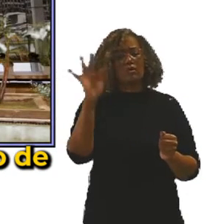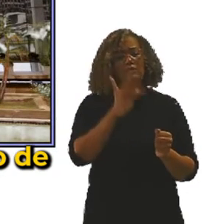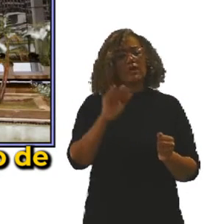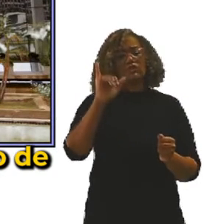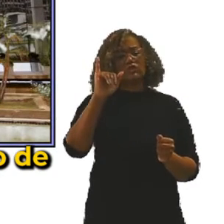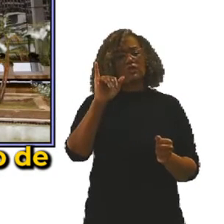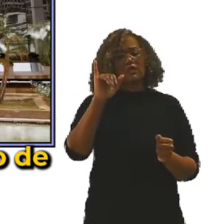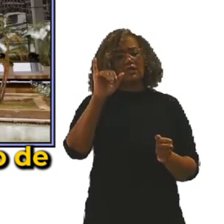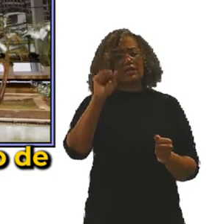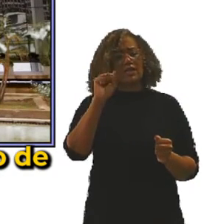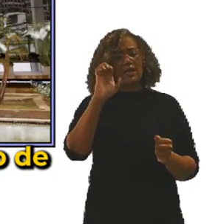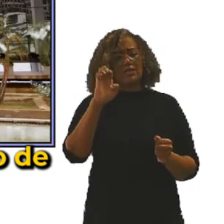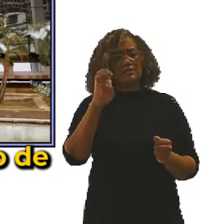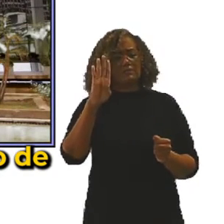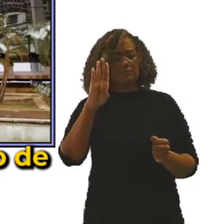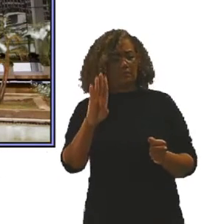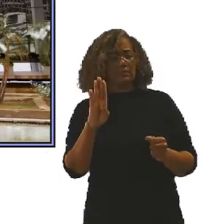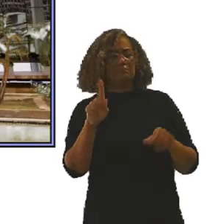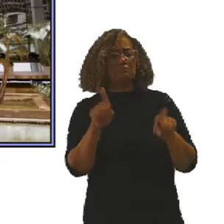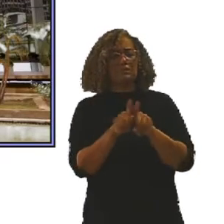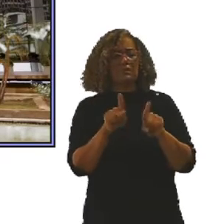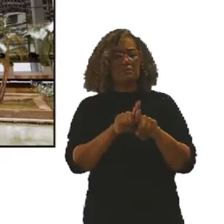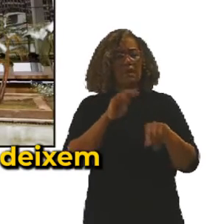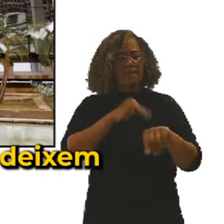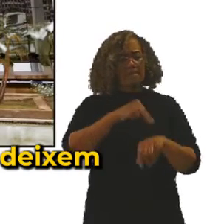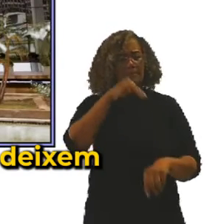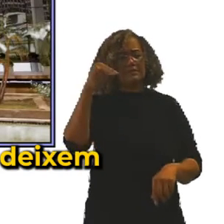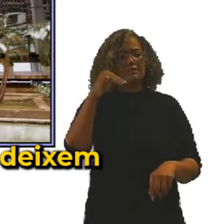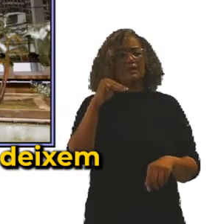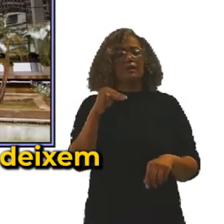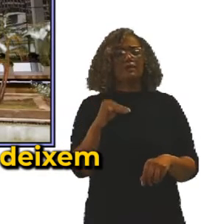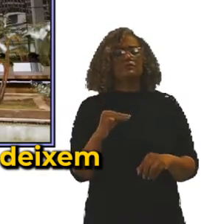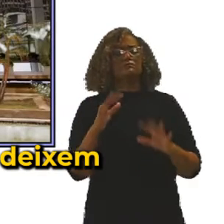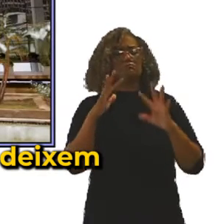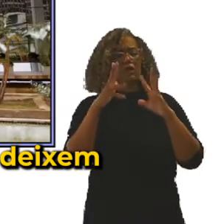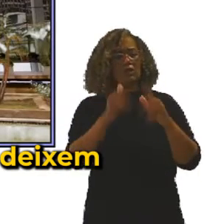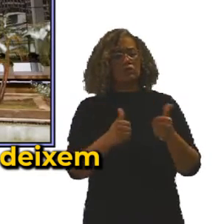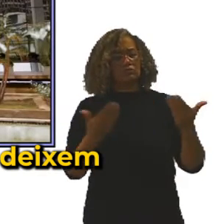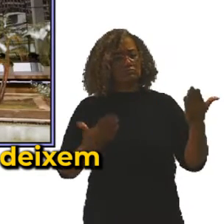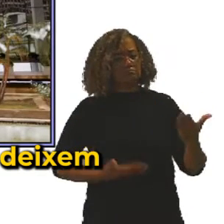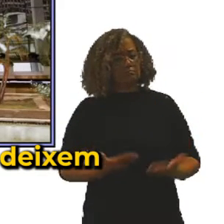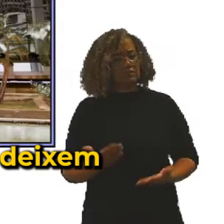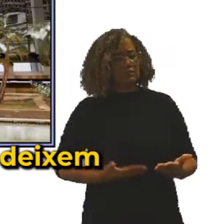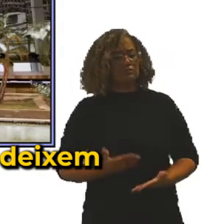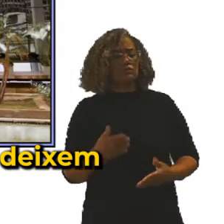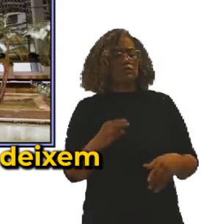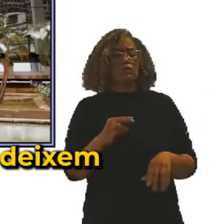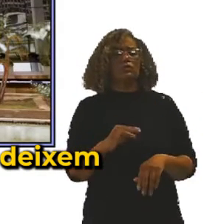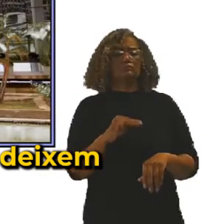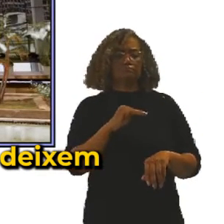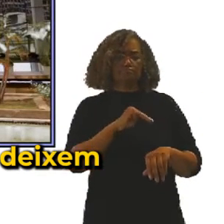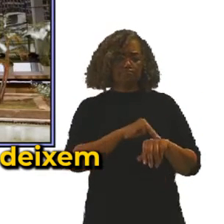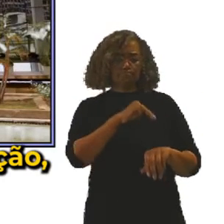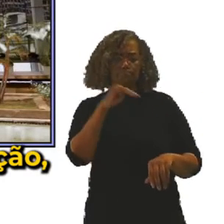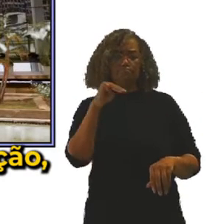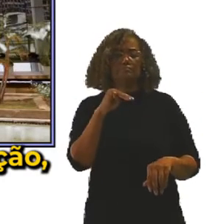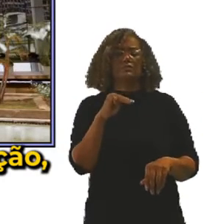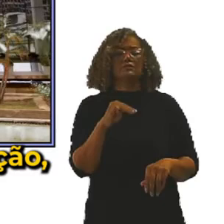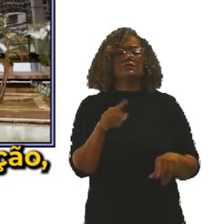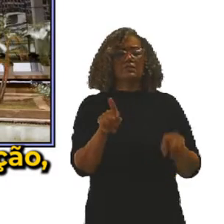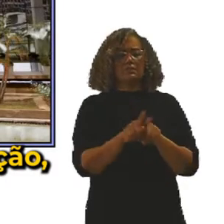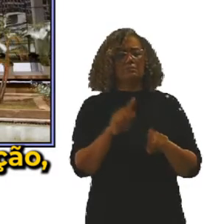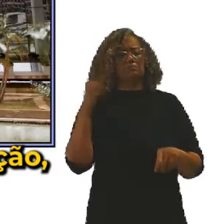para o curso de graduação e mestrado aos senhores servidores e magistrados. Não deixem essa oportunidade, é